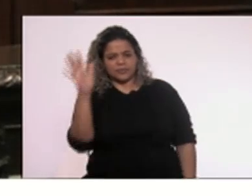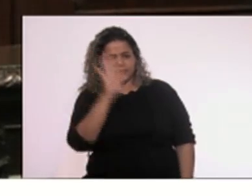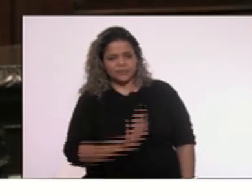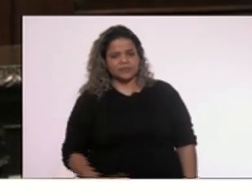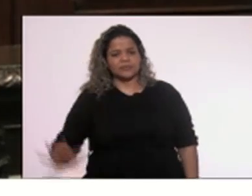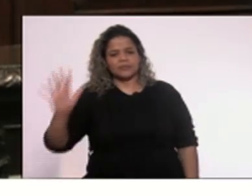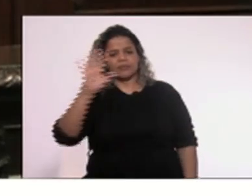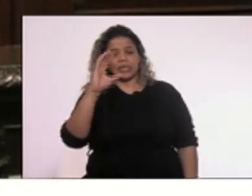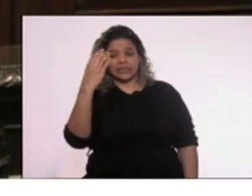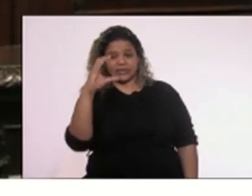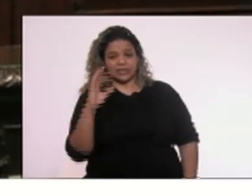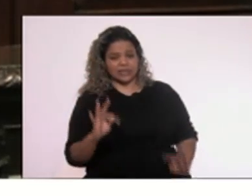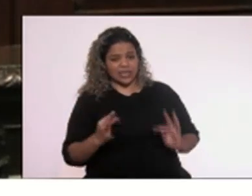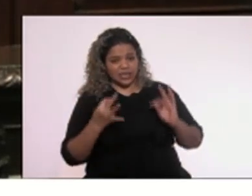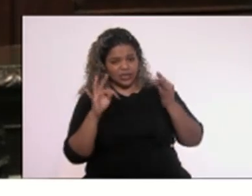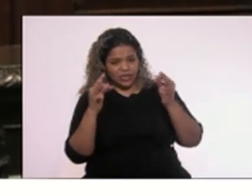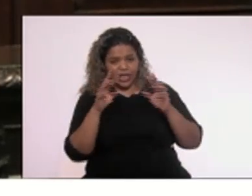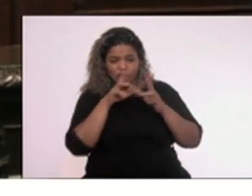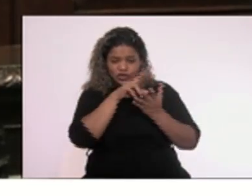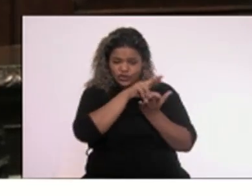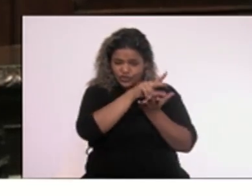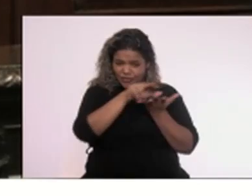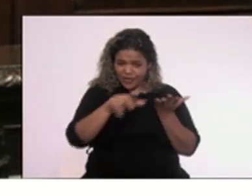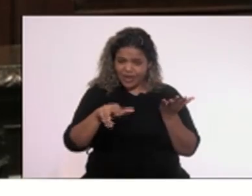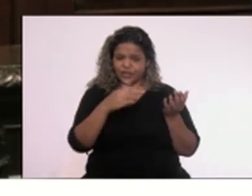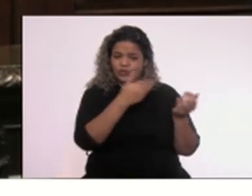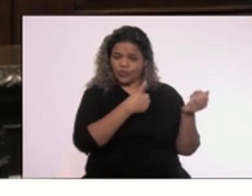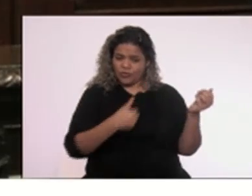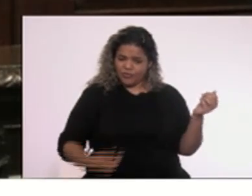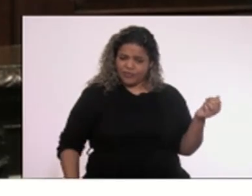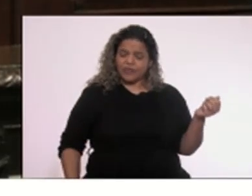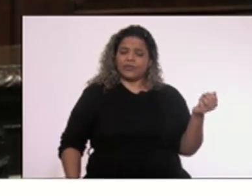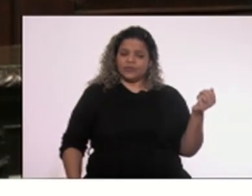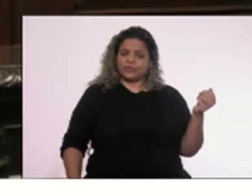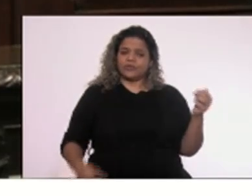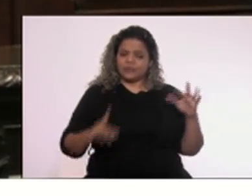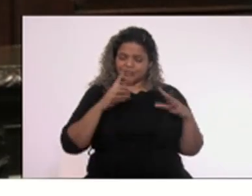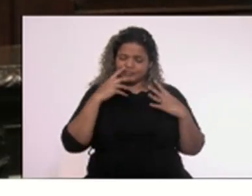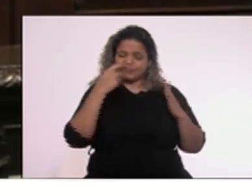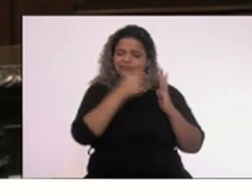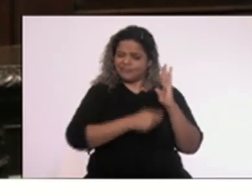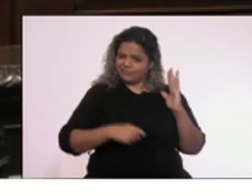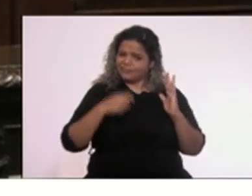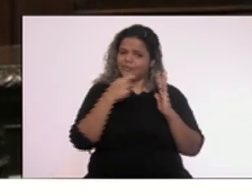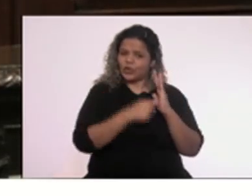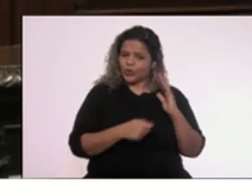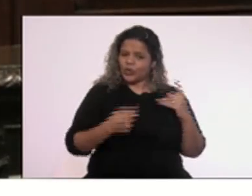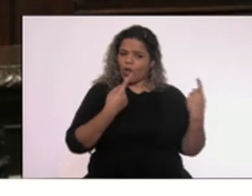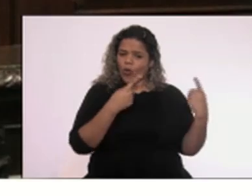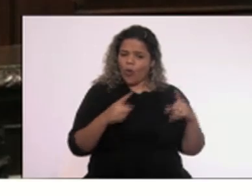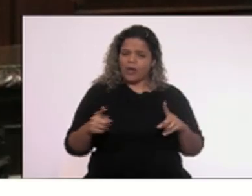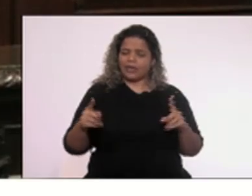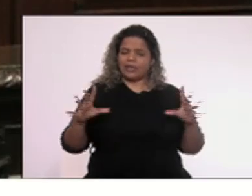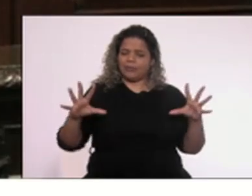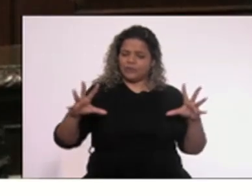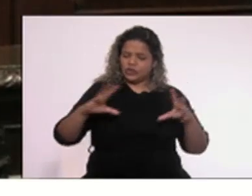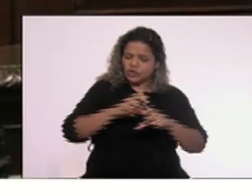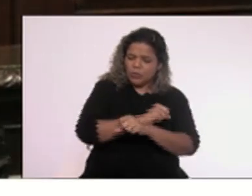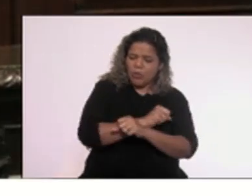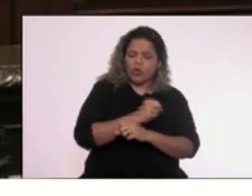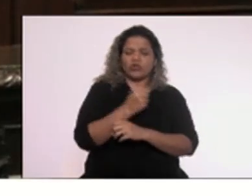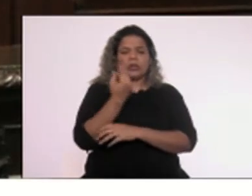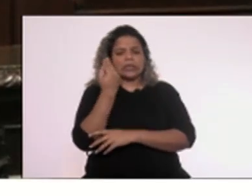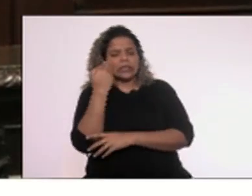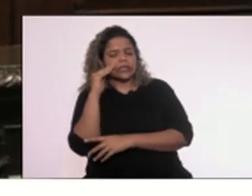e Tecnologia, insisto, de diferentes governos, se colocam de maneira veemente contra o desmonte ou a tentativa